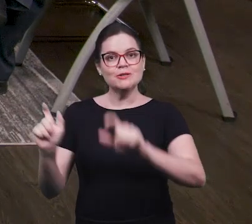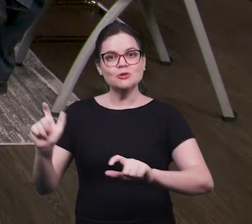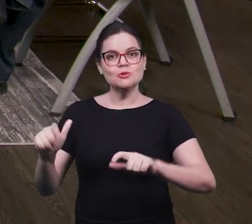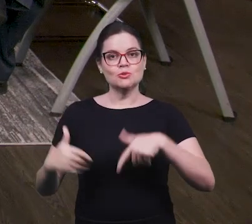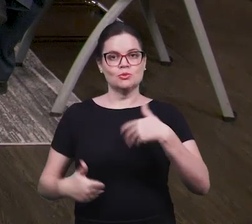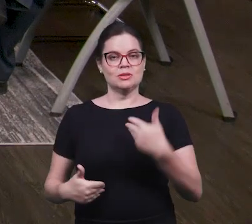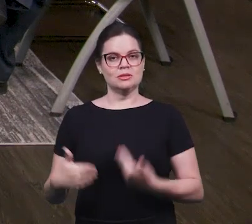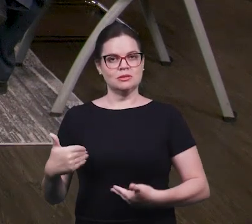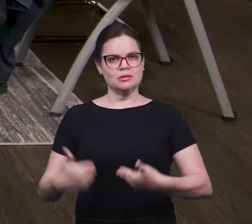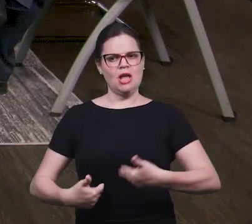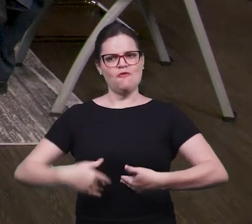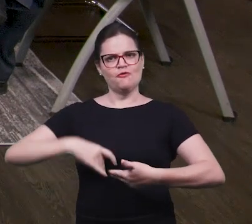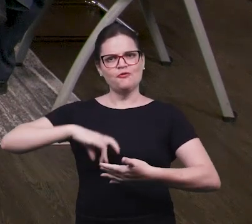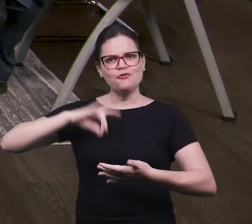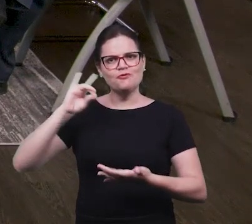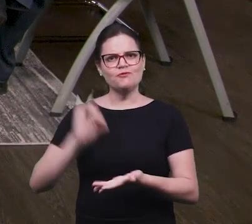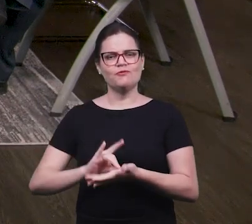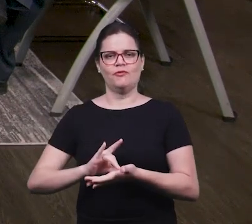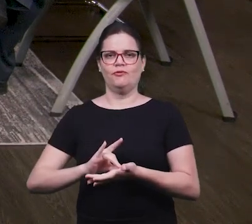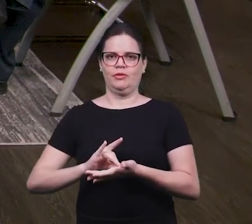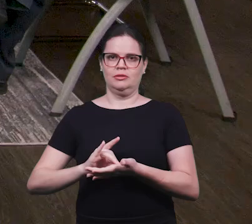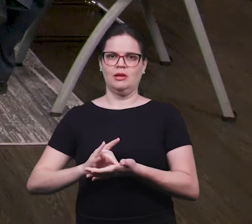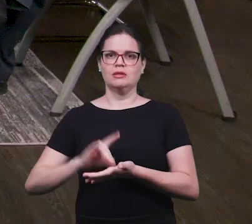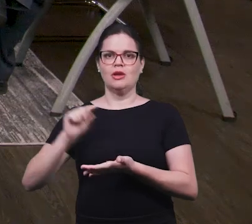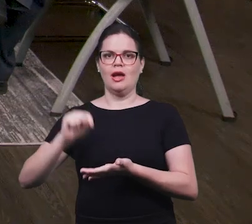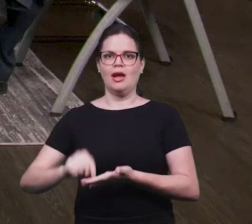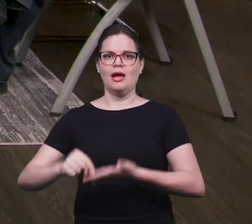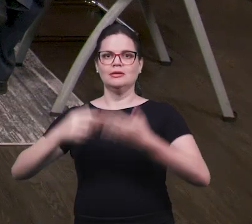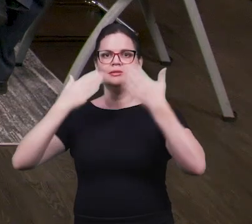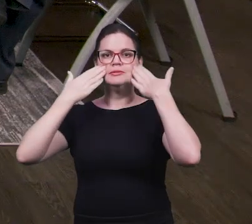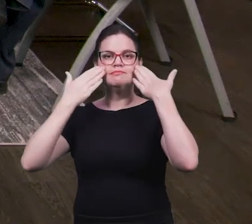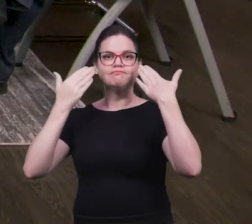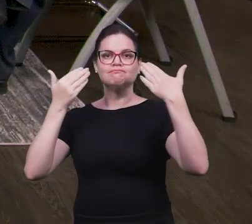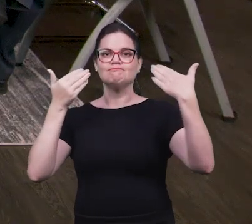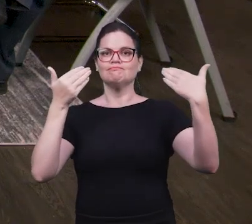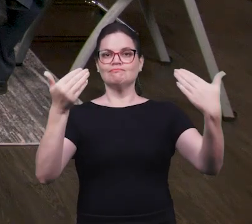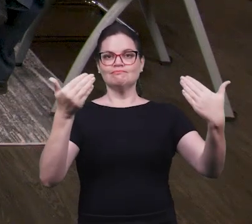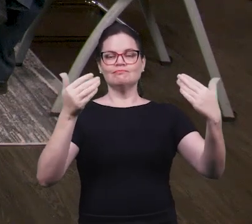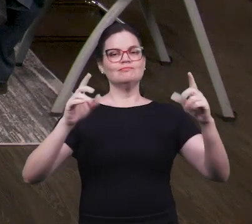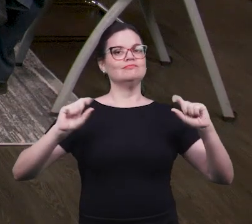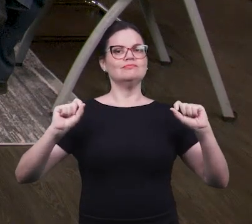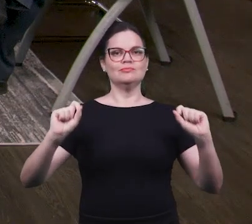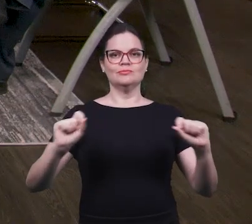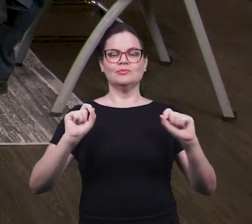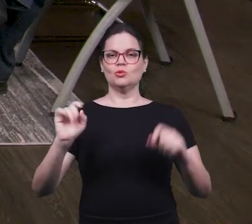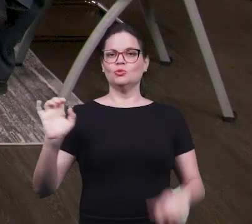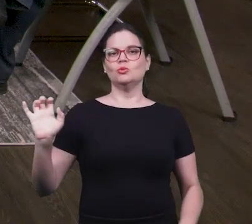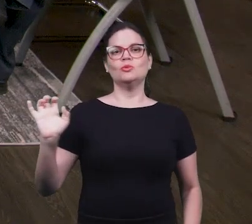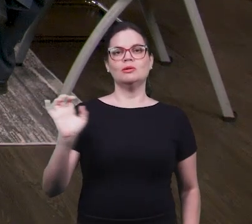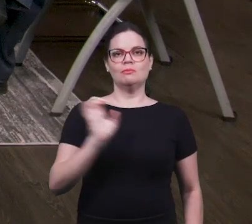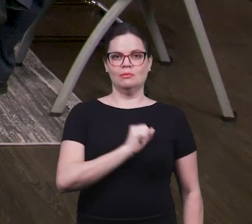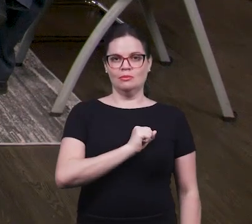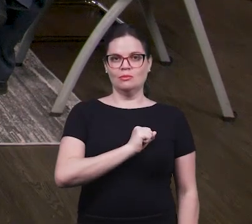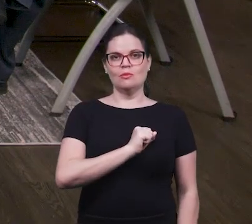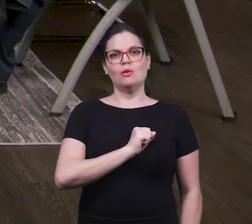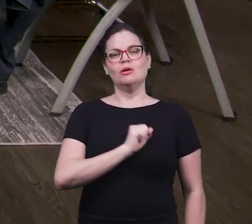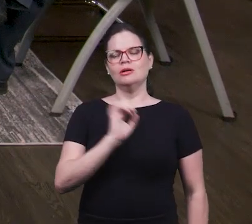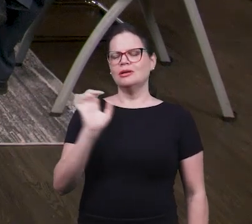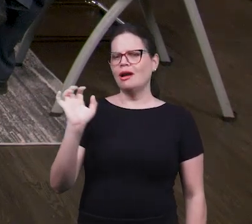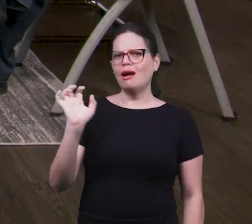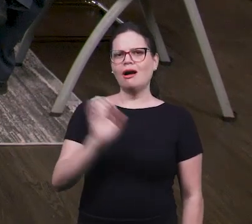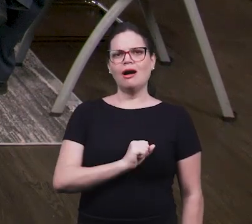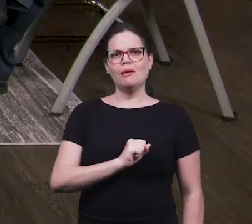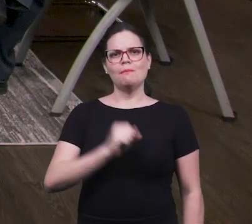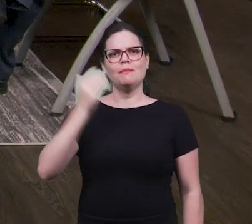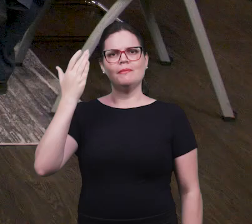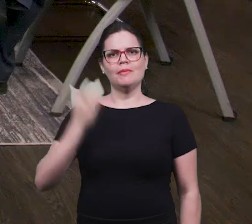ela representa, ela se expressa nesse amor de Cristo